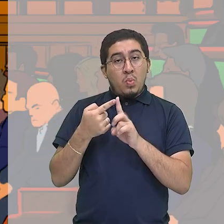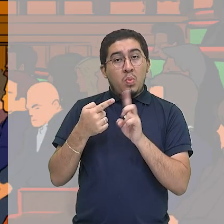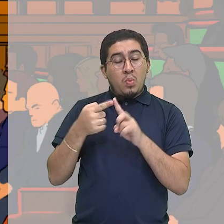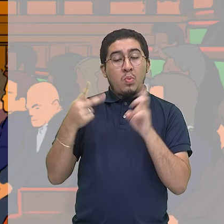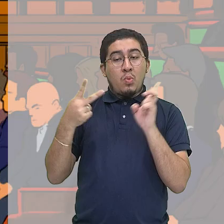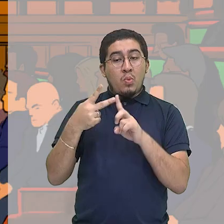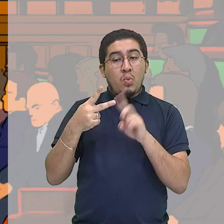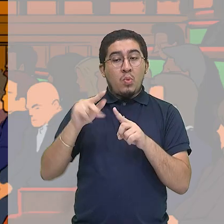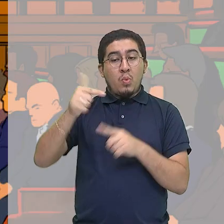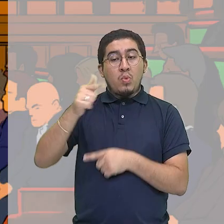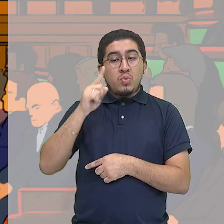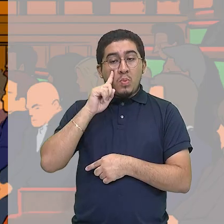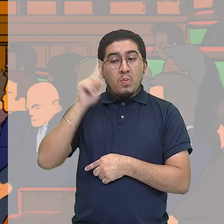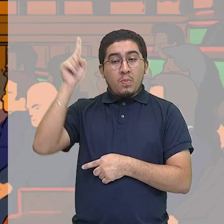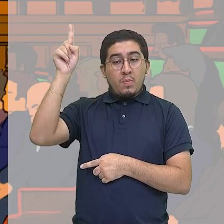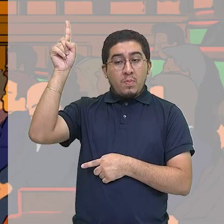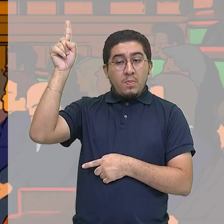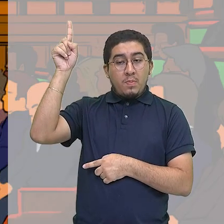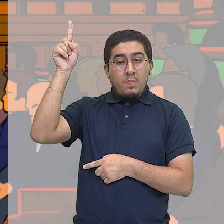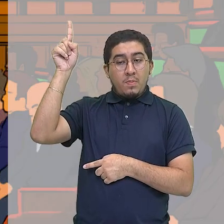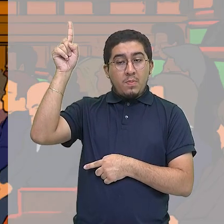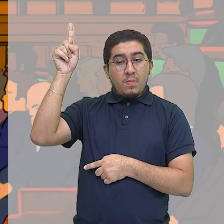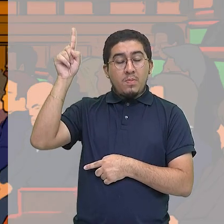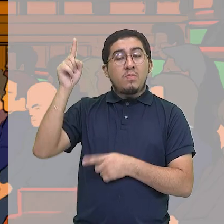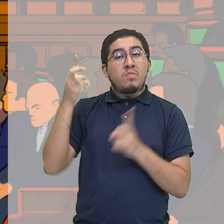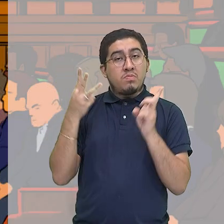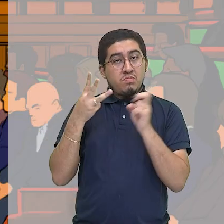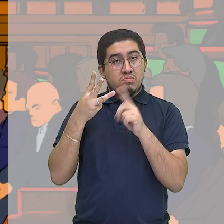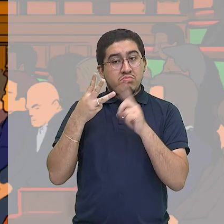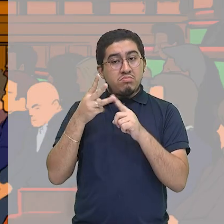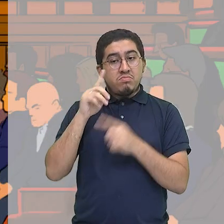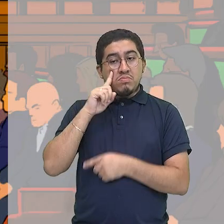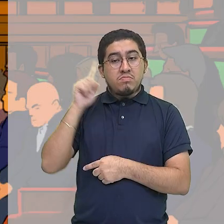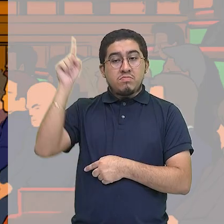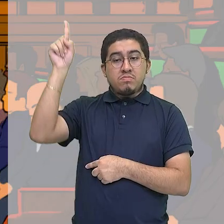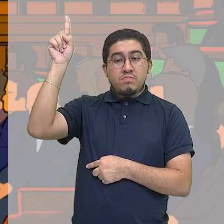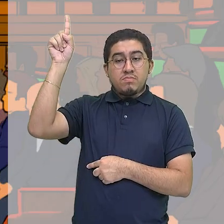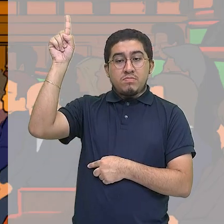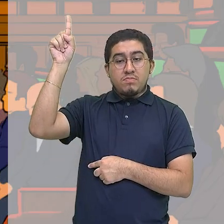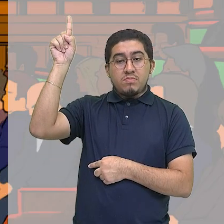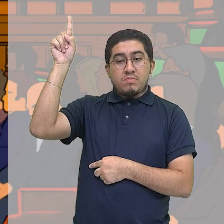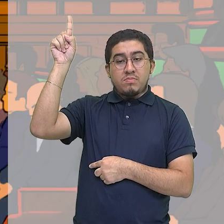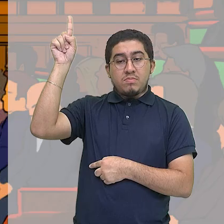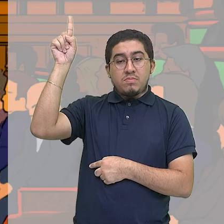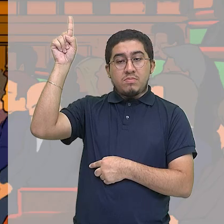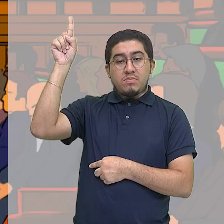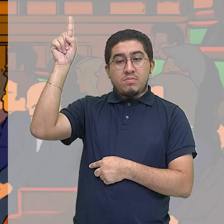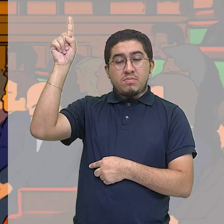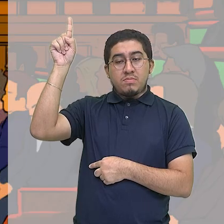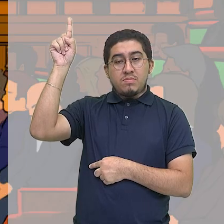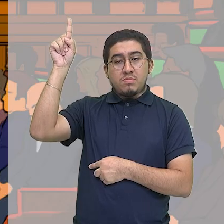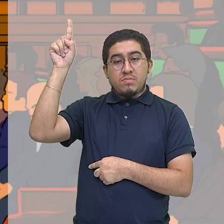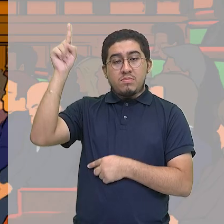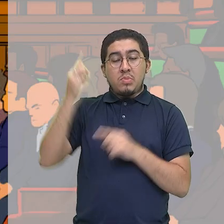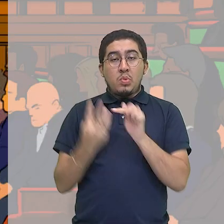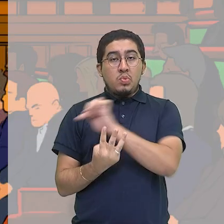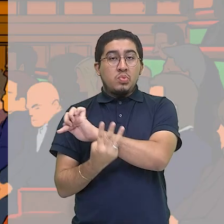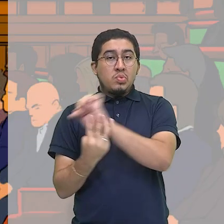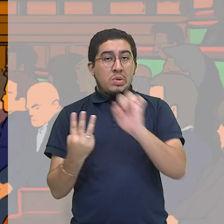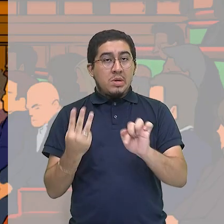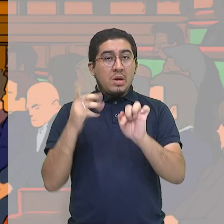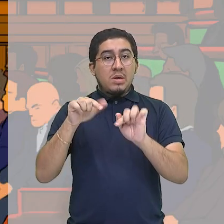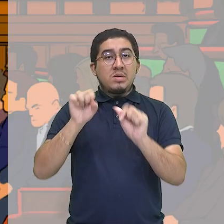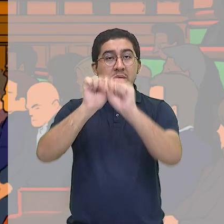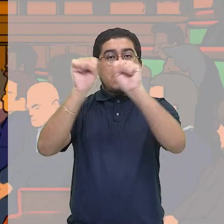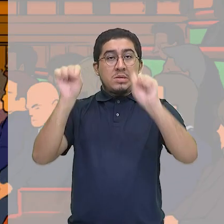o outro é o presidencialismo e o terceiro é o semipresidencialismo. Esses são